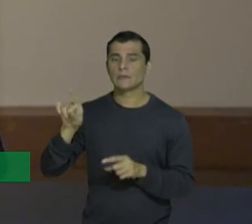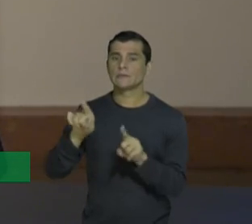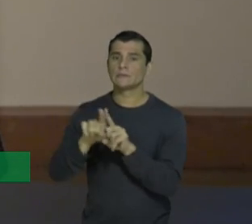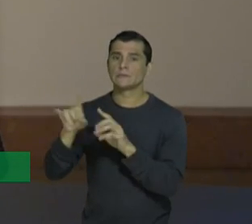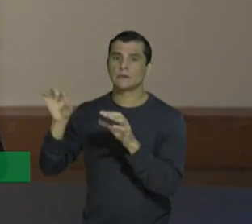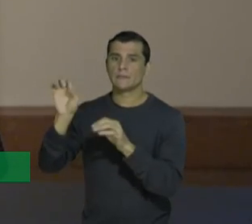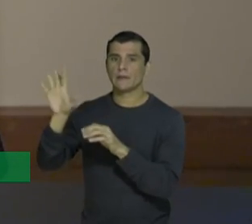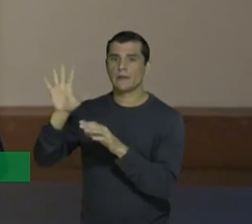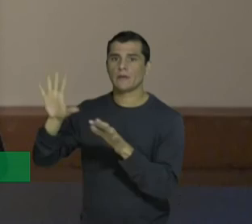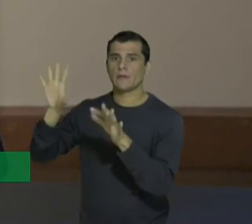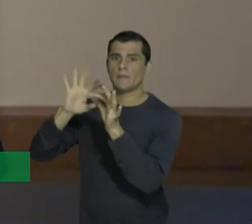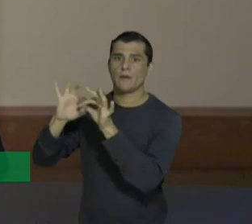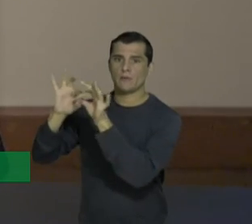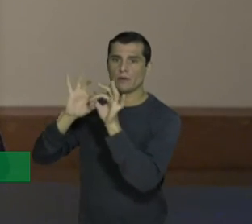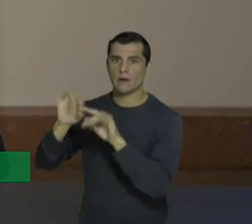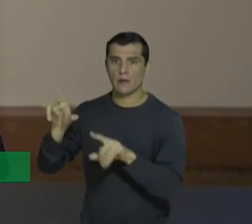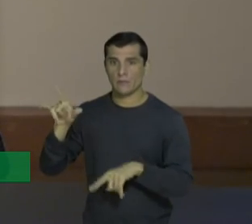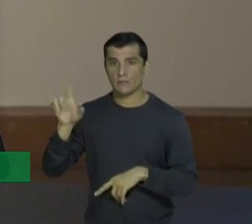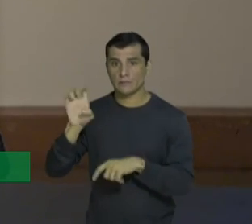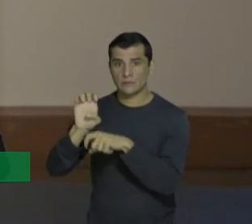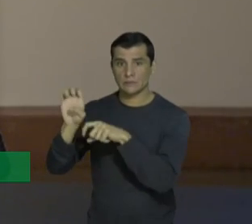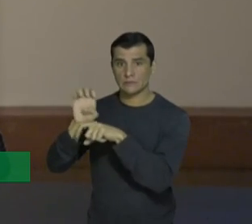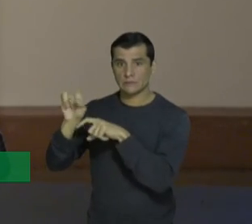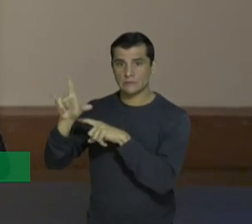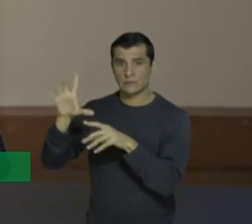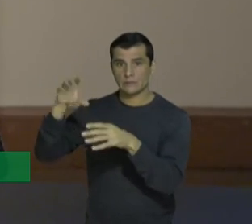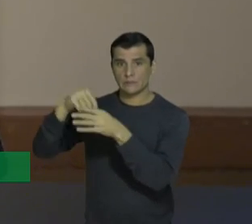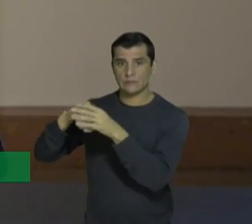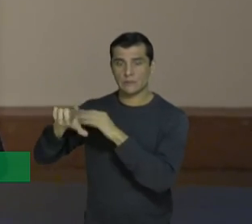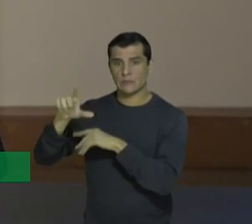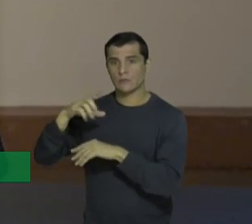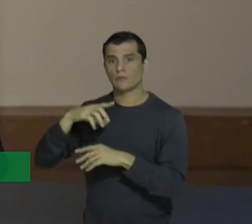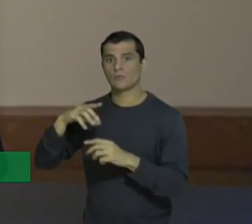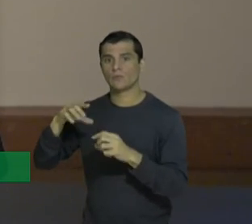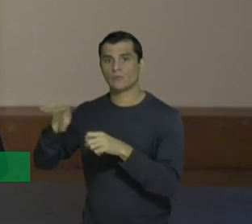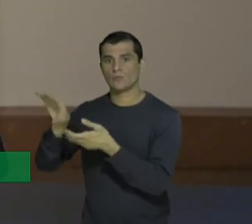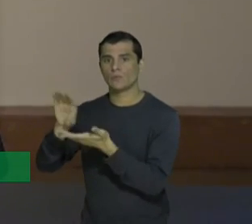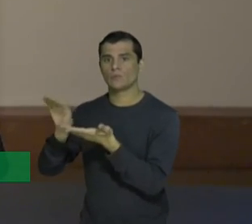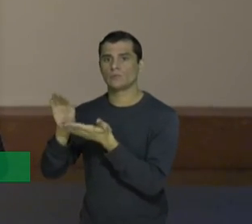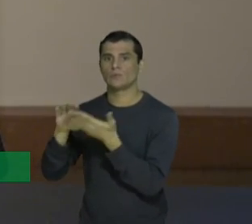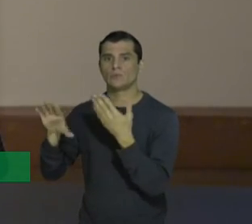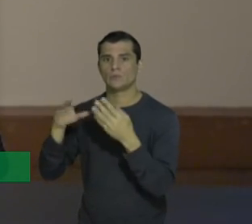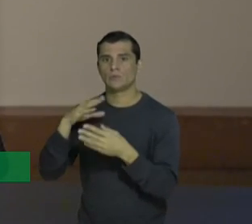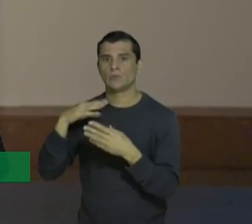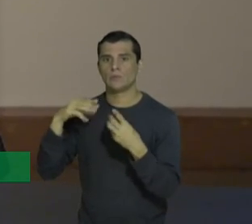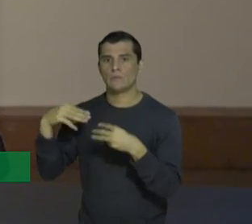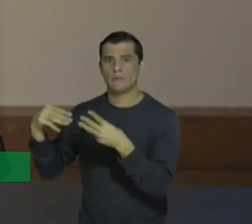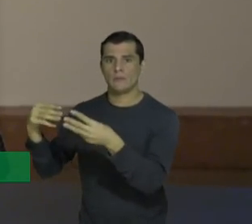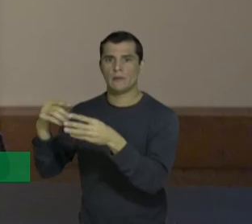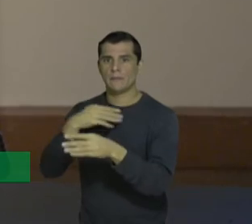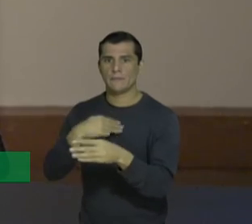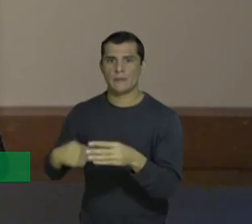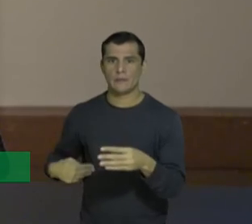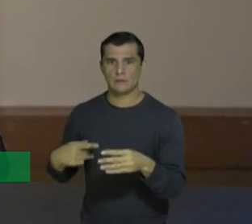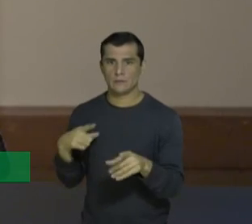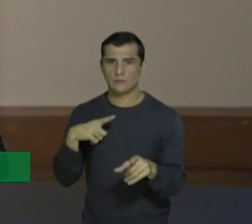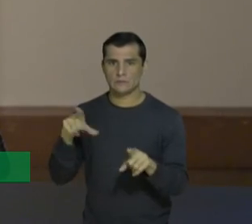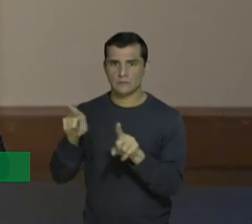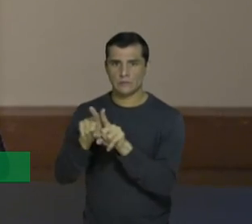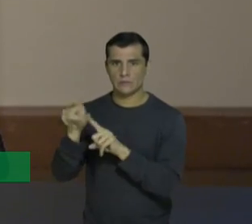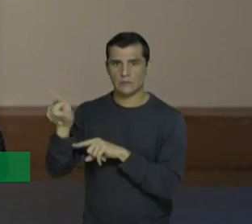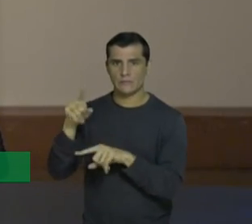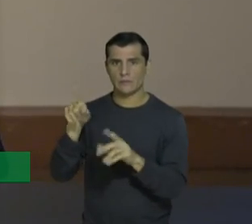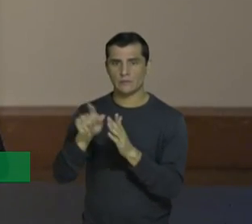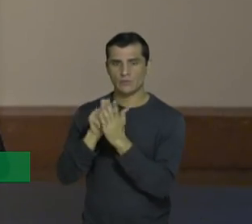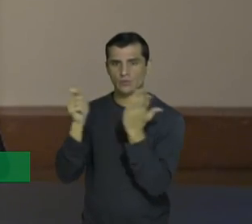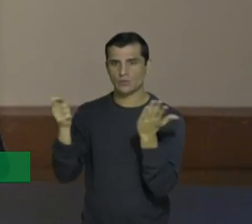Conselho da União Europeia que naquela época se chamava o conselho dos ministros e cobri eh inúmeras cúpulas do Conselho como